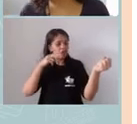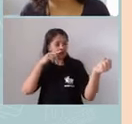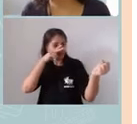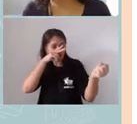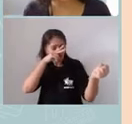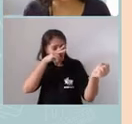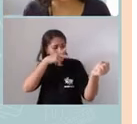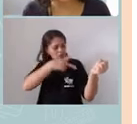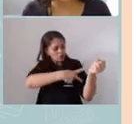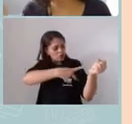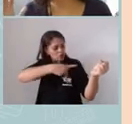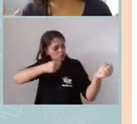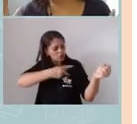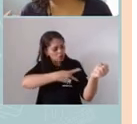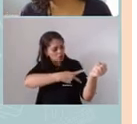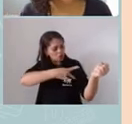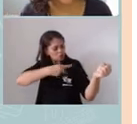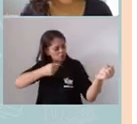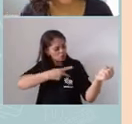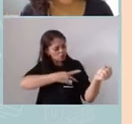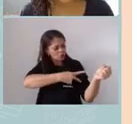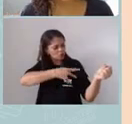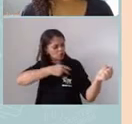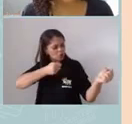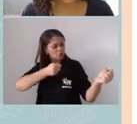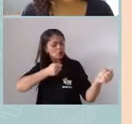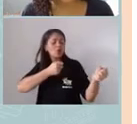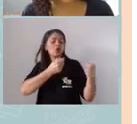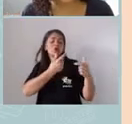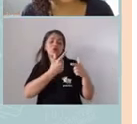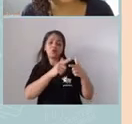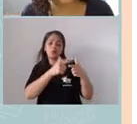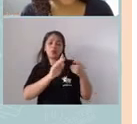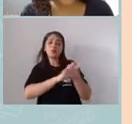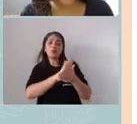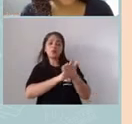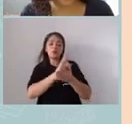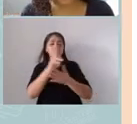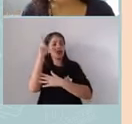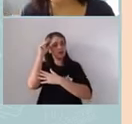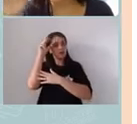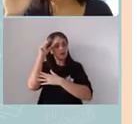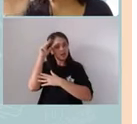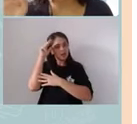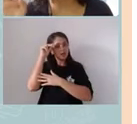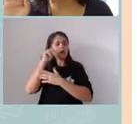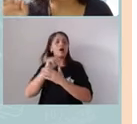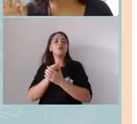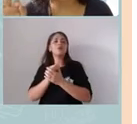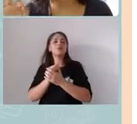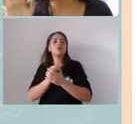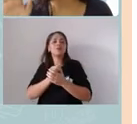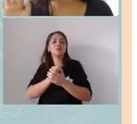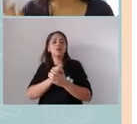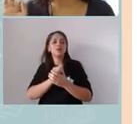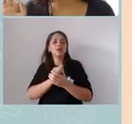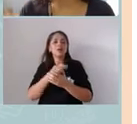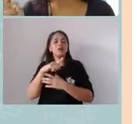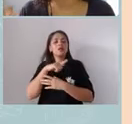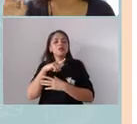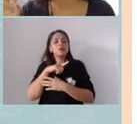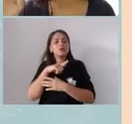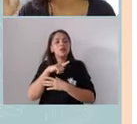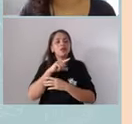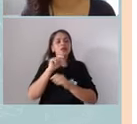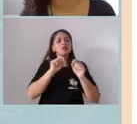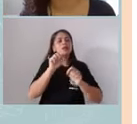causar dano ao animal. Então, como é que é feito isso? É colocado aí o antígeno, uma pequena quantidade do antígeno. Lembra que eu falei o que é o